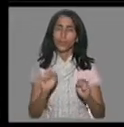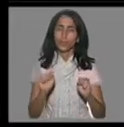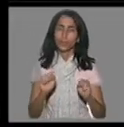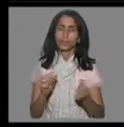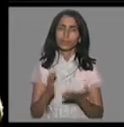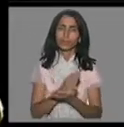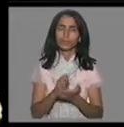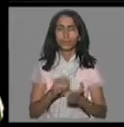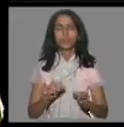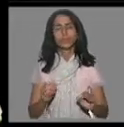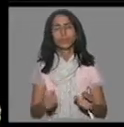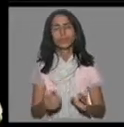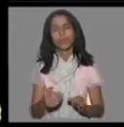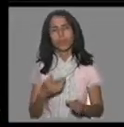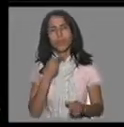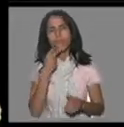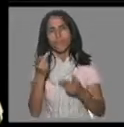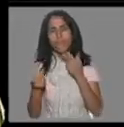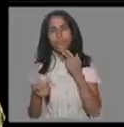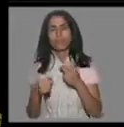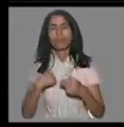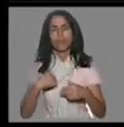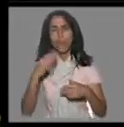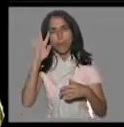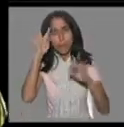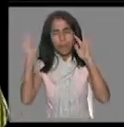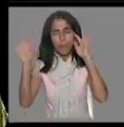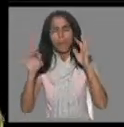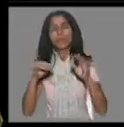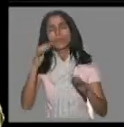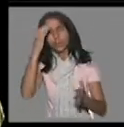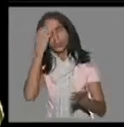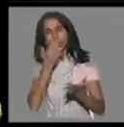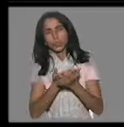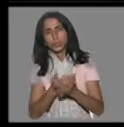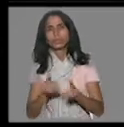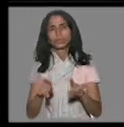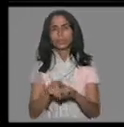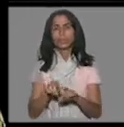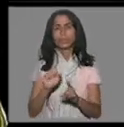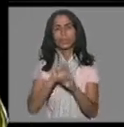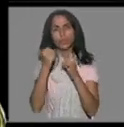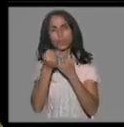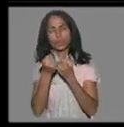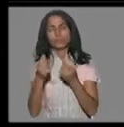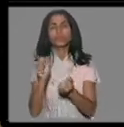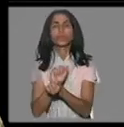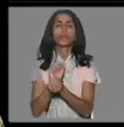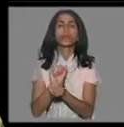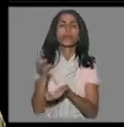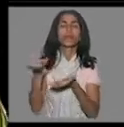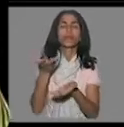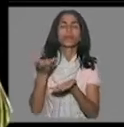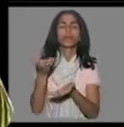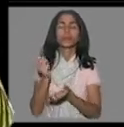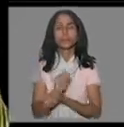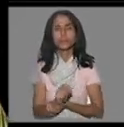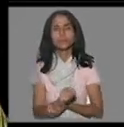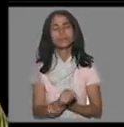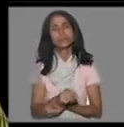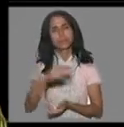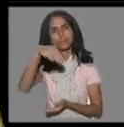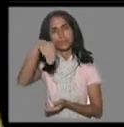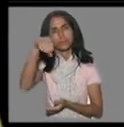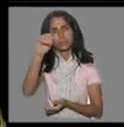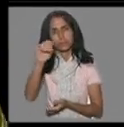como uma maneira de dizer o que você pensa, o que você acredita, o que você espera da sociedade. Então, a